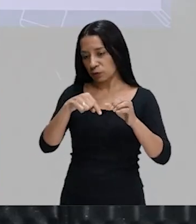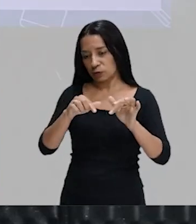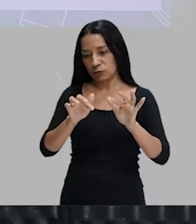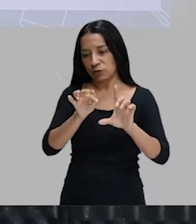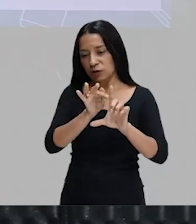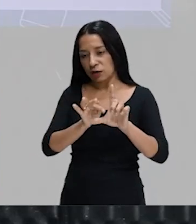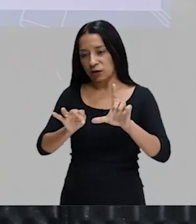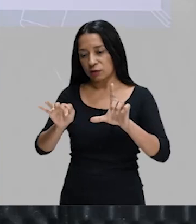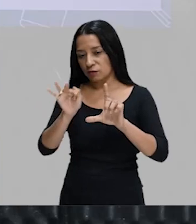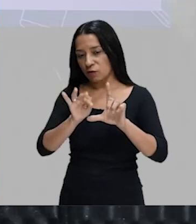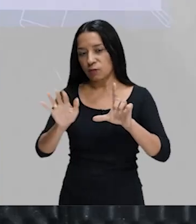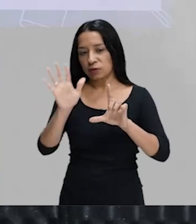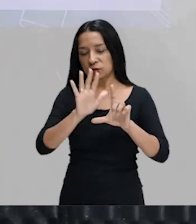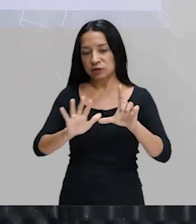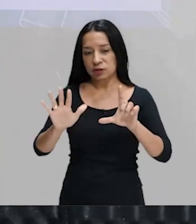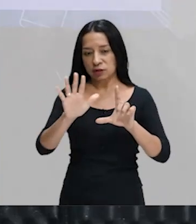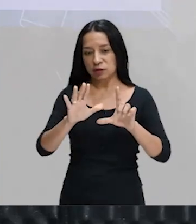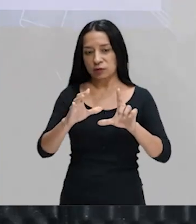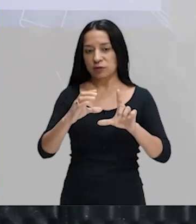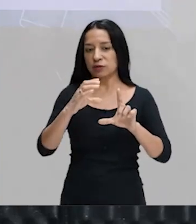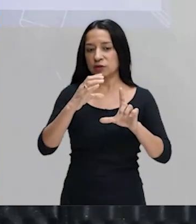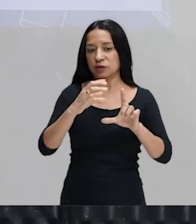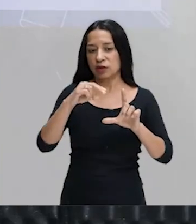dos monossacarídeos.